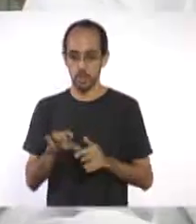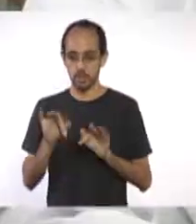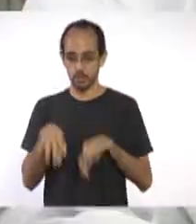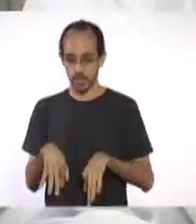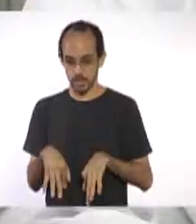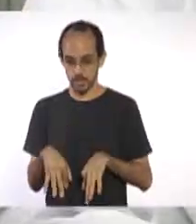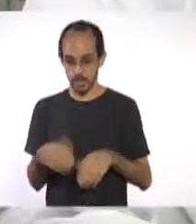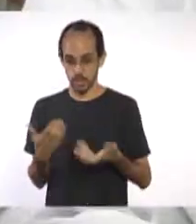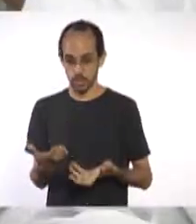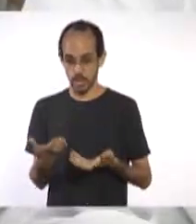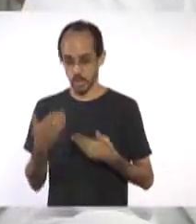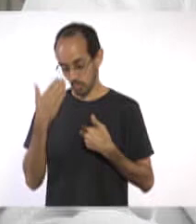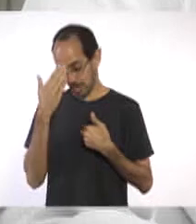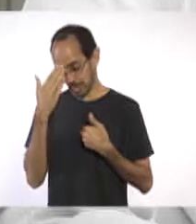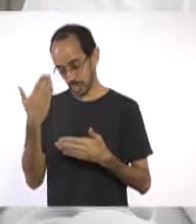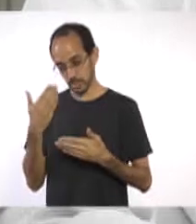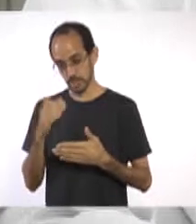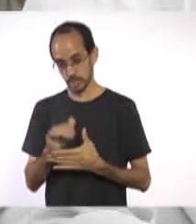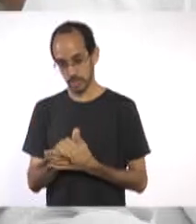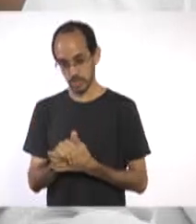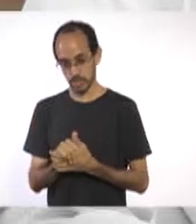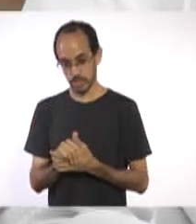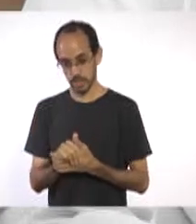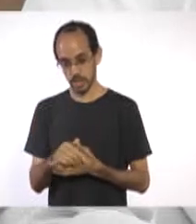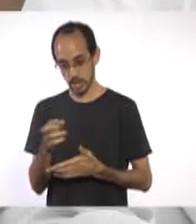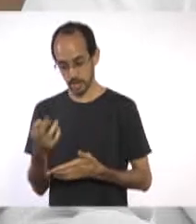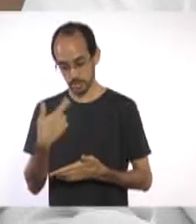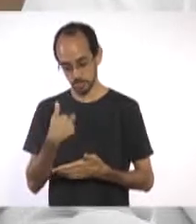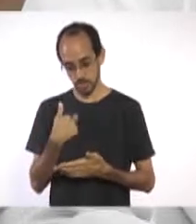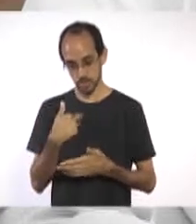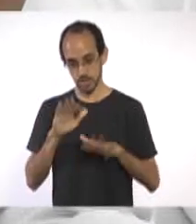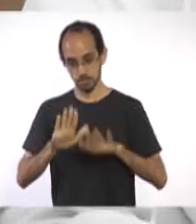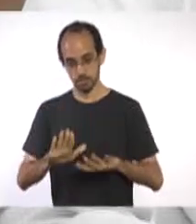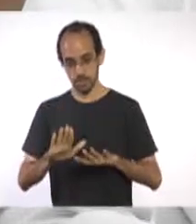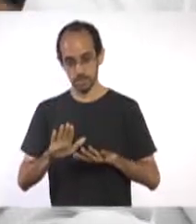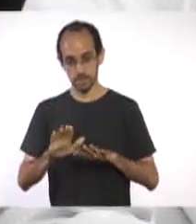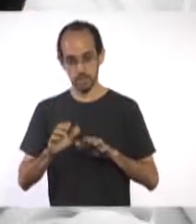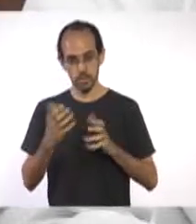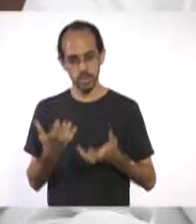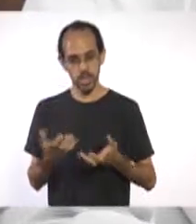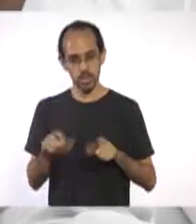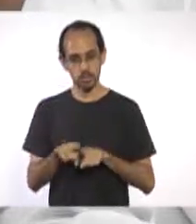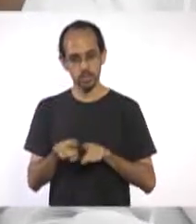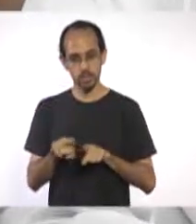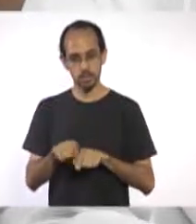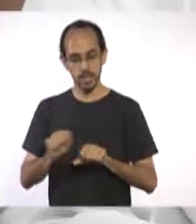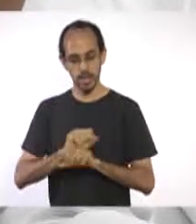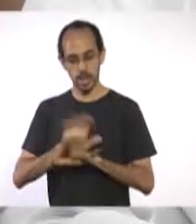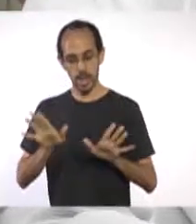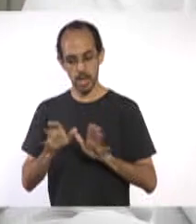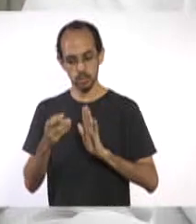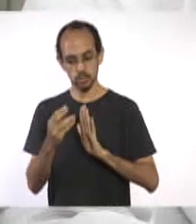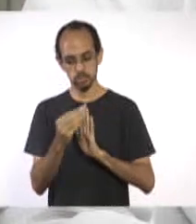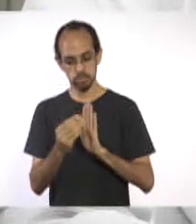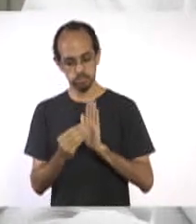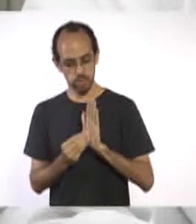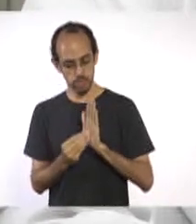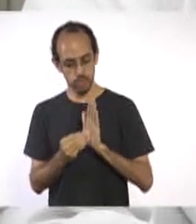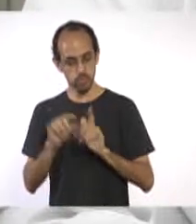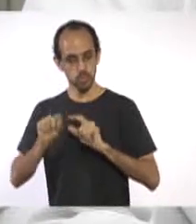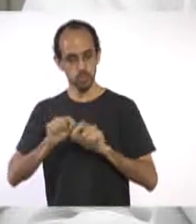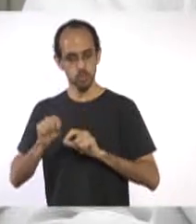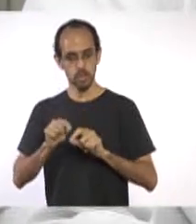Vossa Excelência por ter respondido e só deixar registrado, como Vossa Excelência bem colocou,